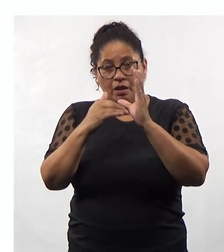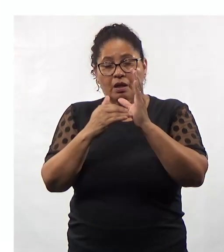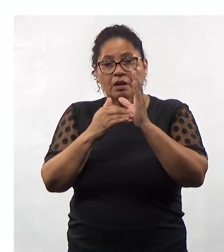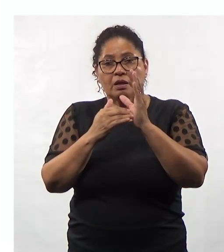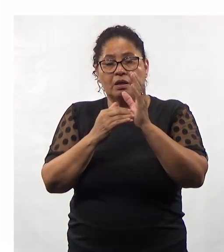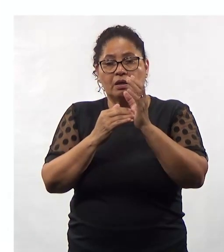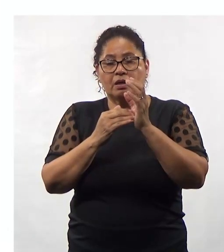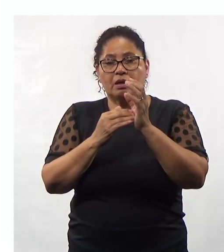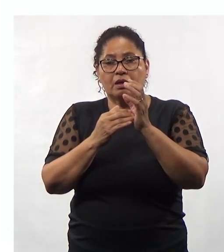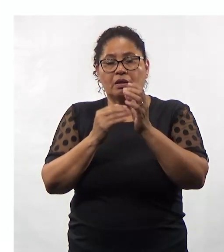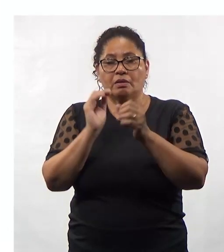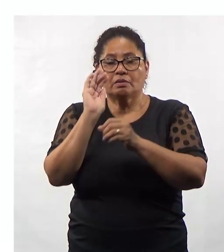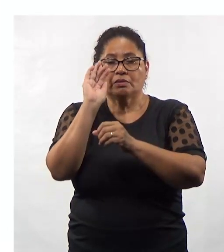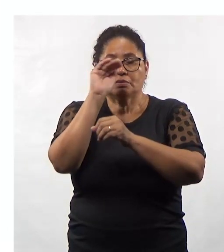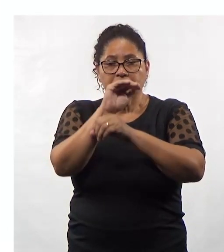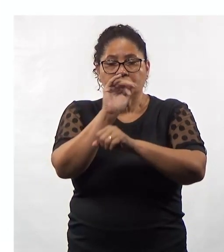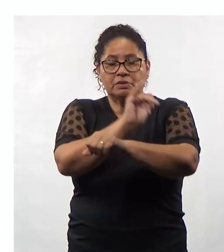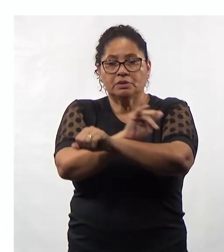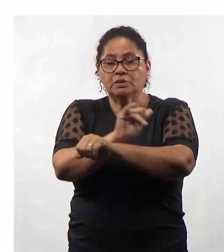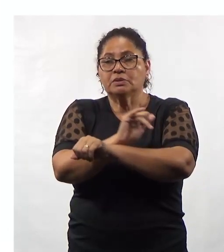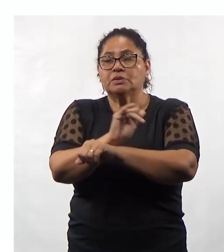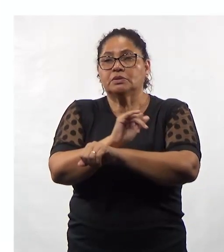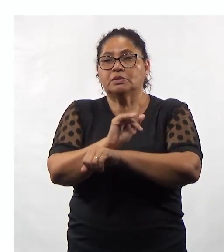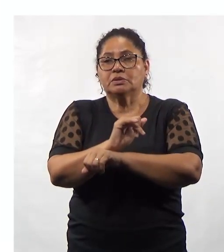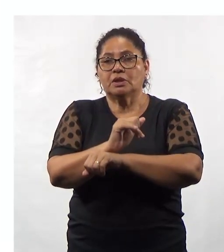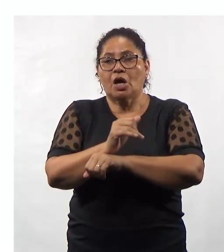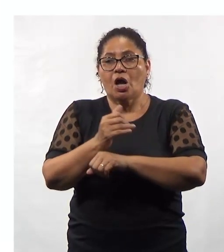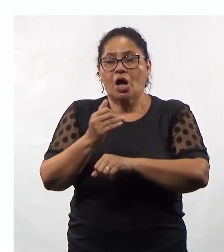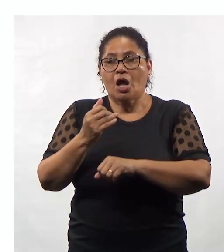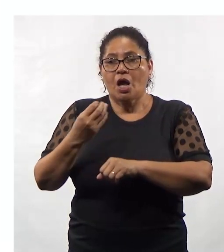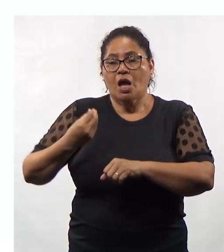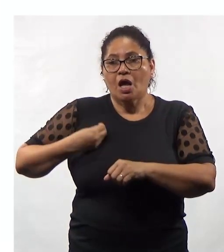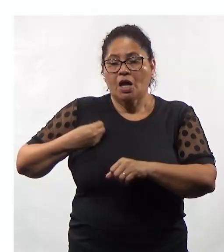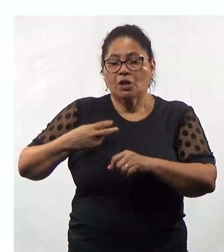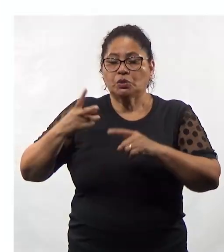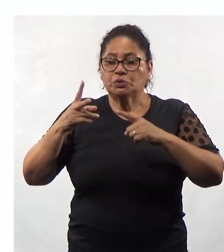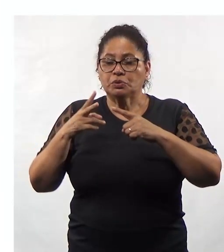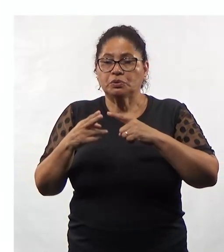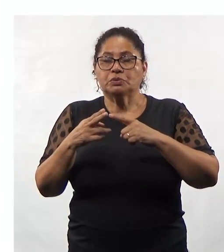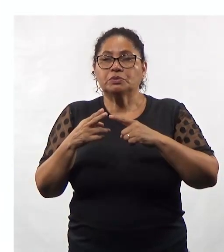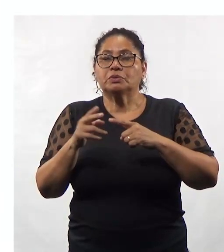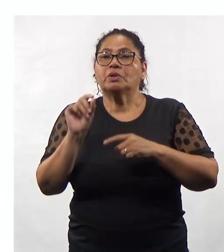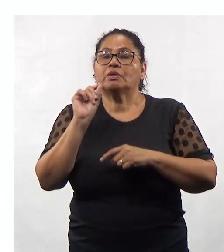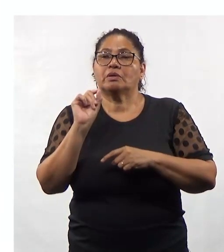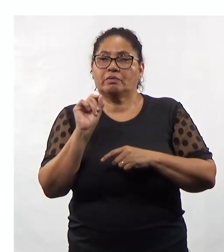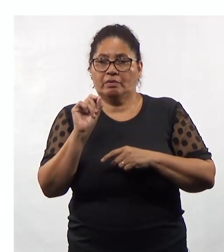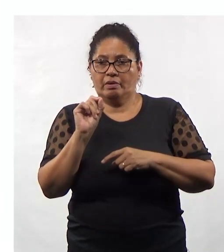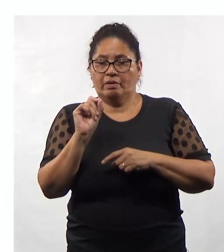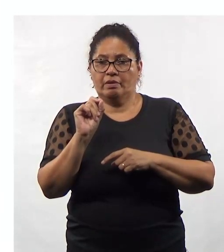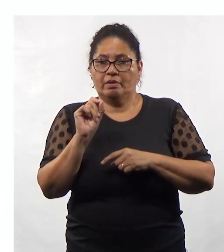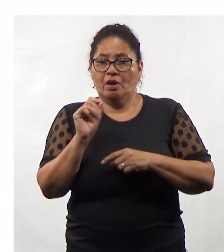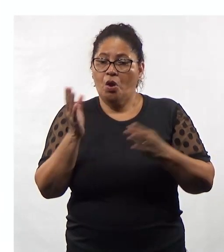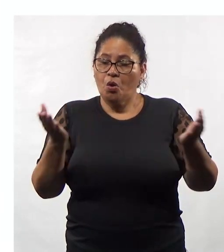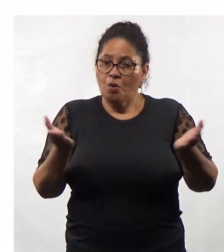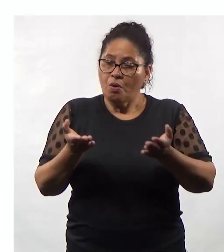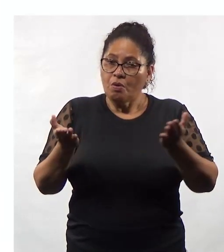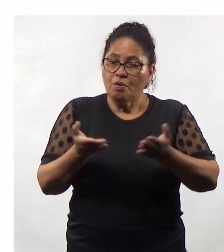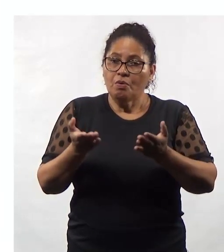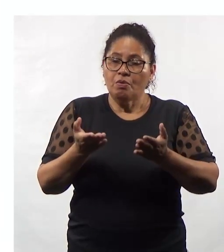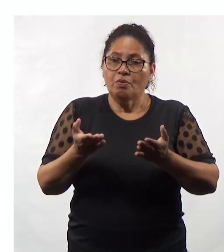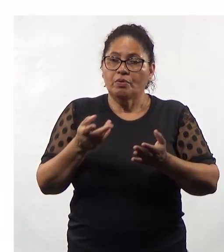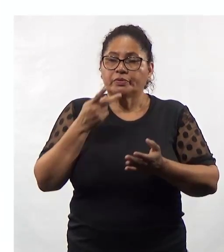das nossas cestas, né? Estratégicas, precisamos falar da nota de corte, né? Então o que seria a nota de corte? Uma nota